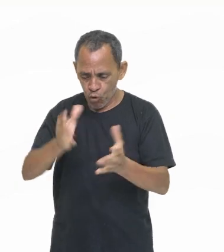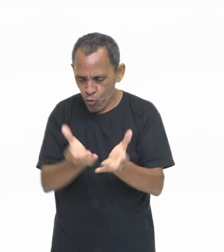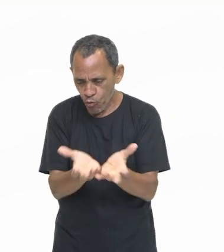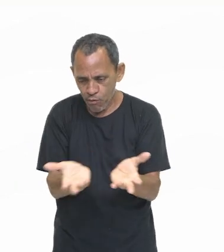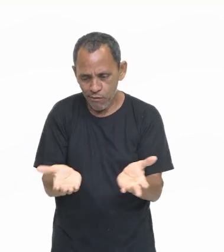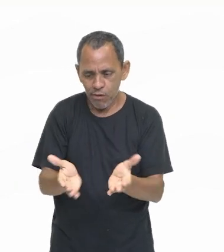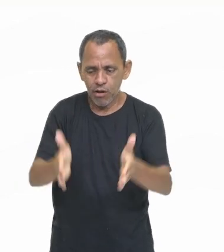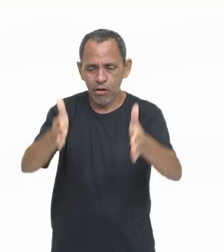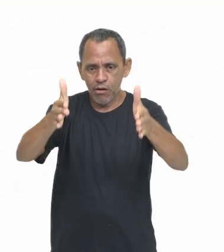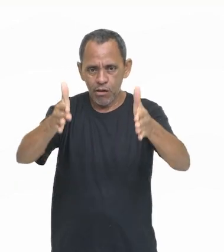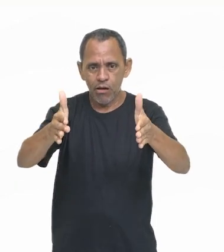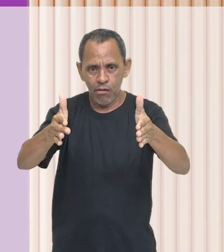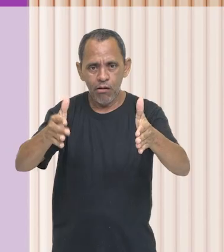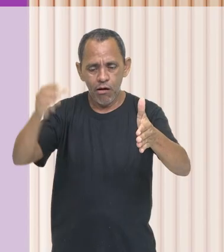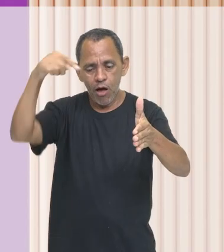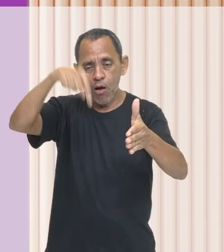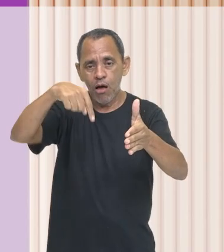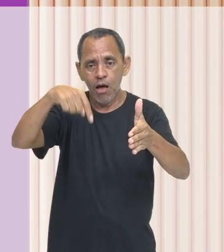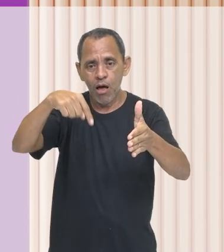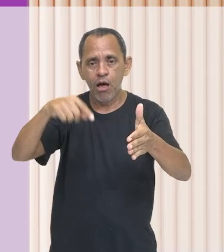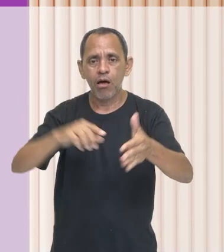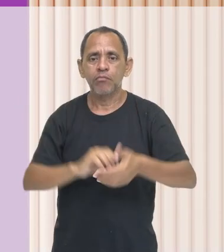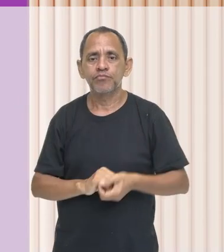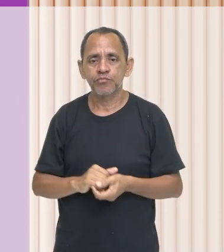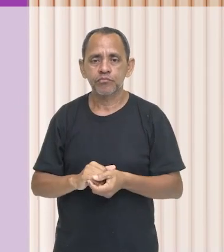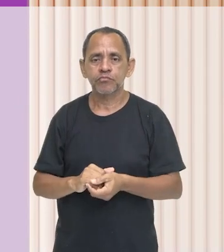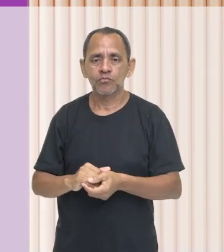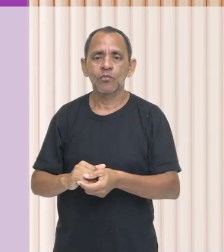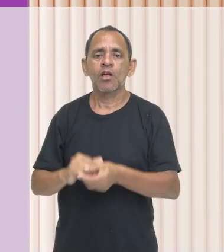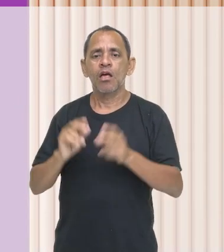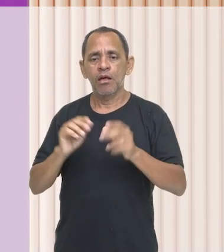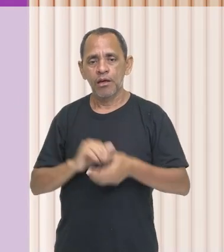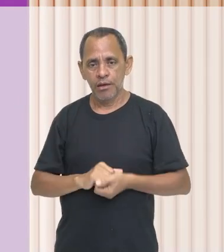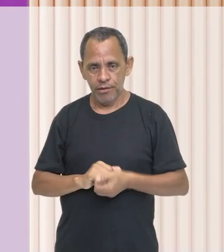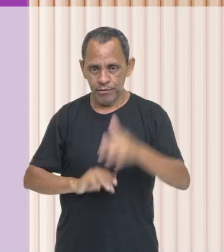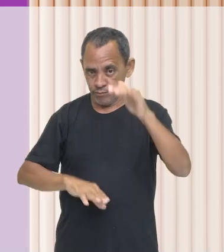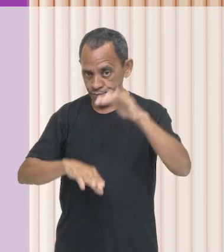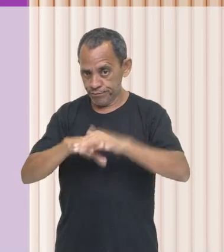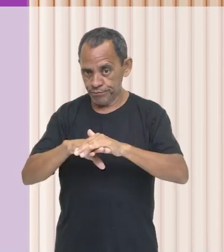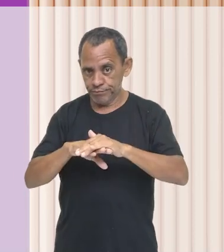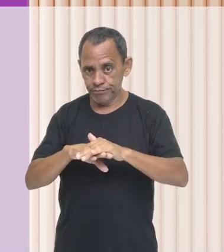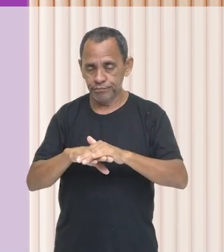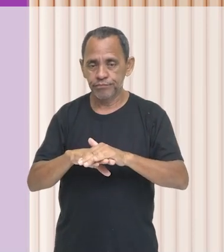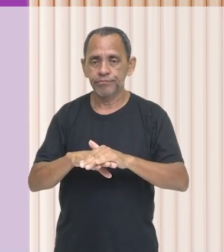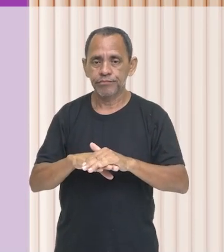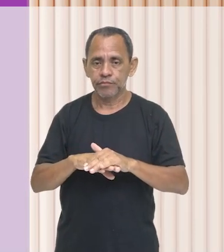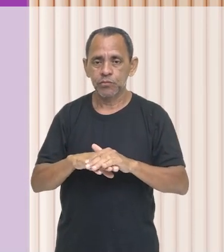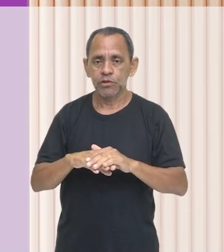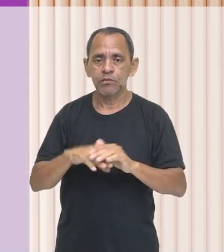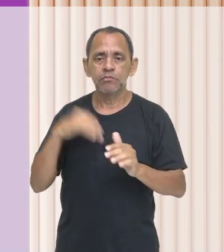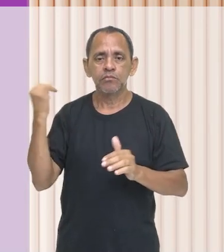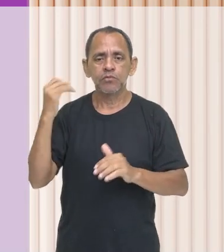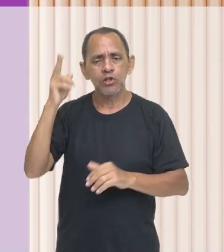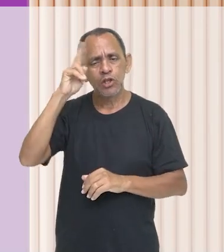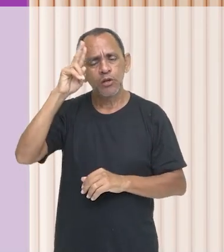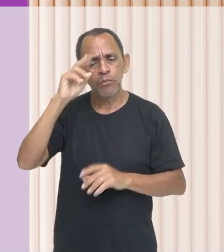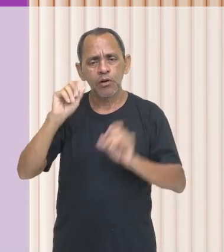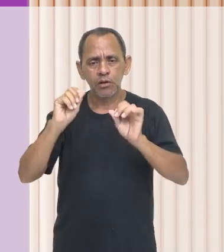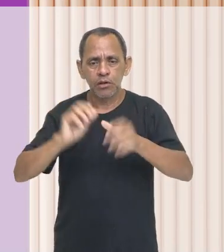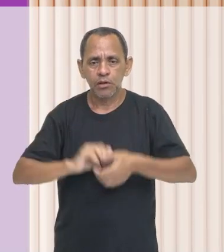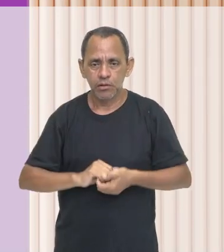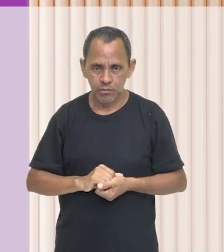o litro, certo? E aí, pessoal, quando tratamos de medida de capacidade, é importante lembrarmos que nem sempre as